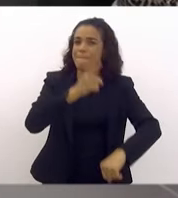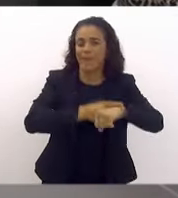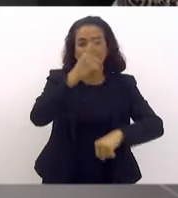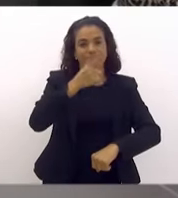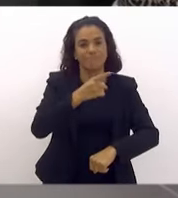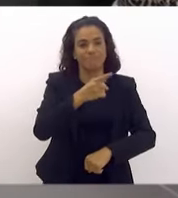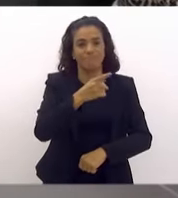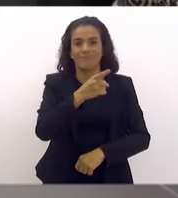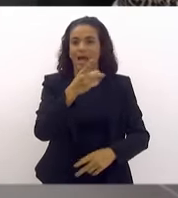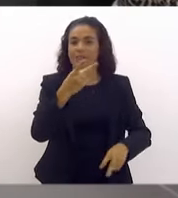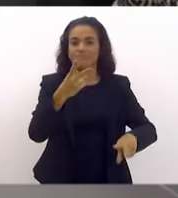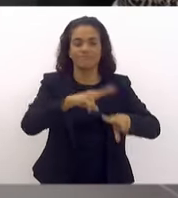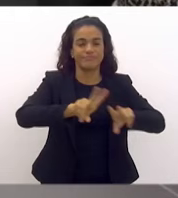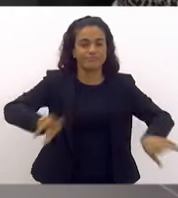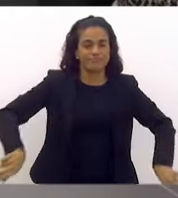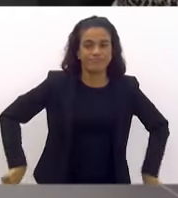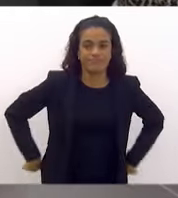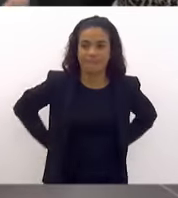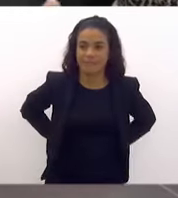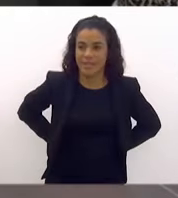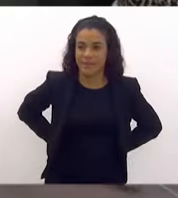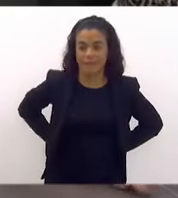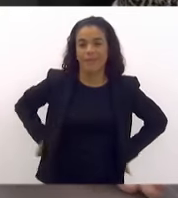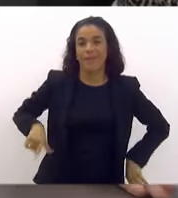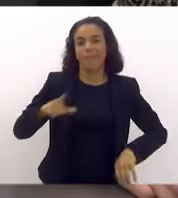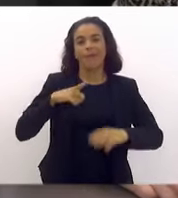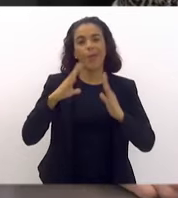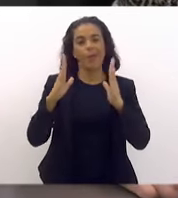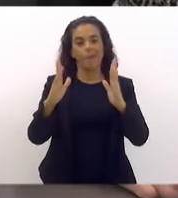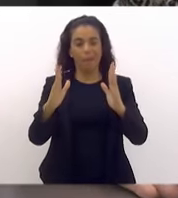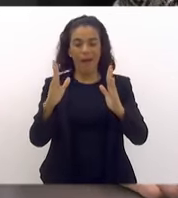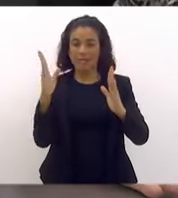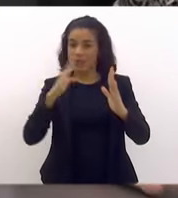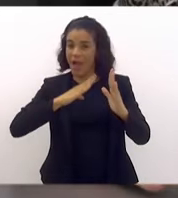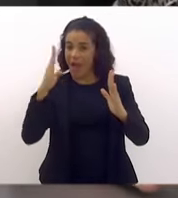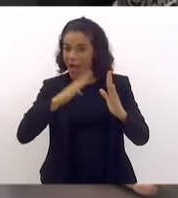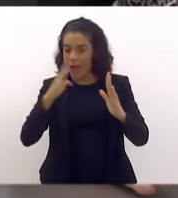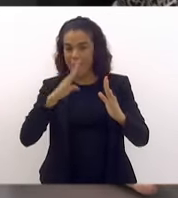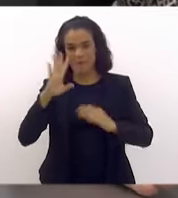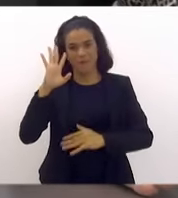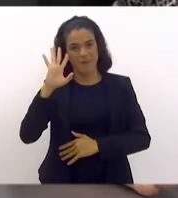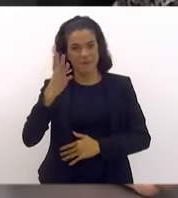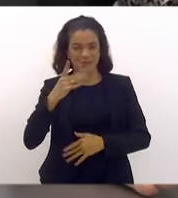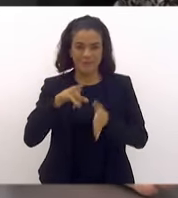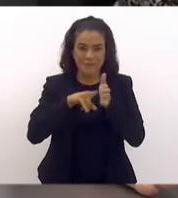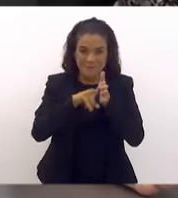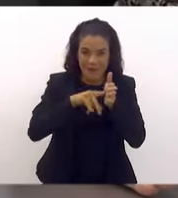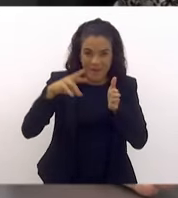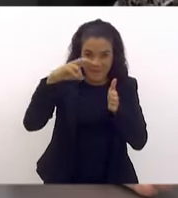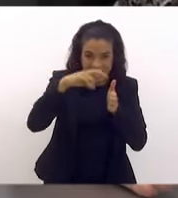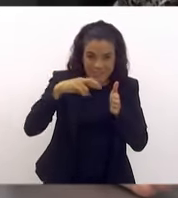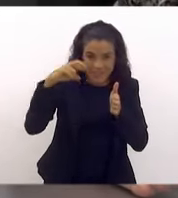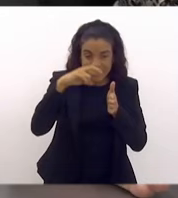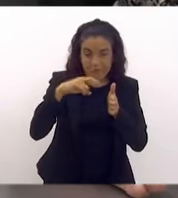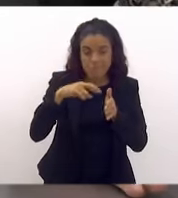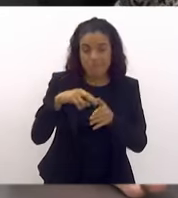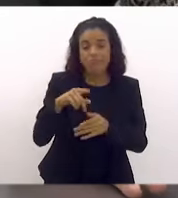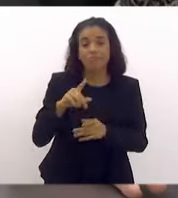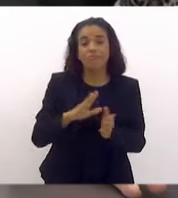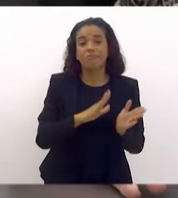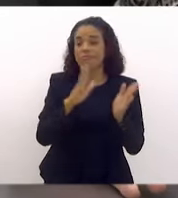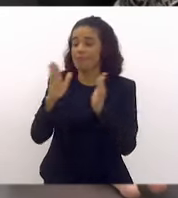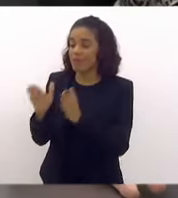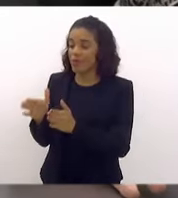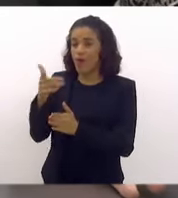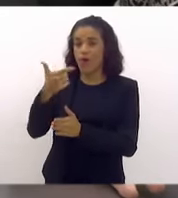seja tá detida há um prazo mais célebre cél para que a investigação ocorra enquanto que enquanto na